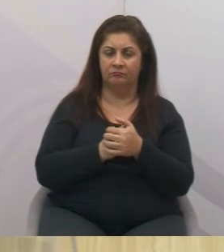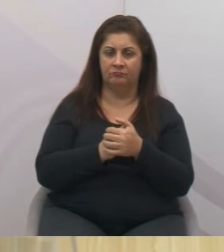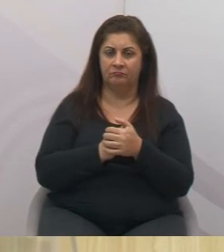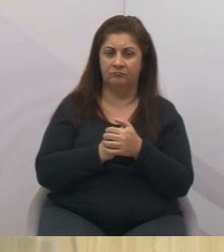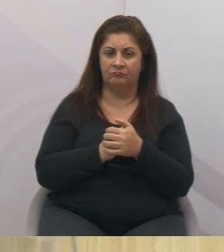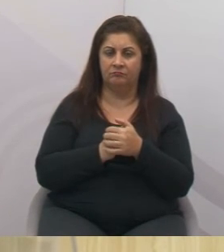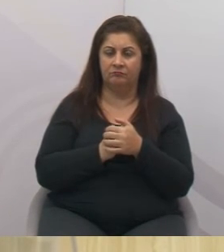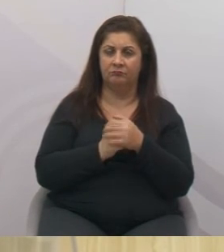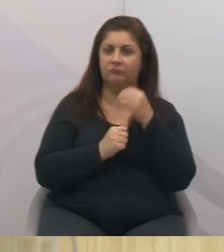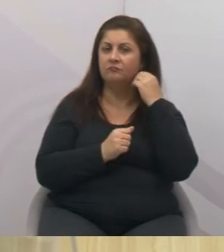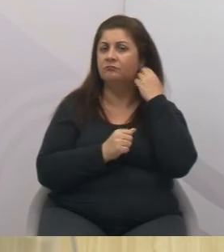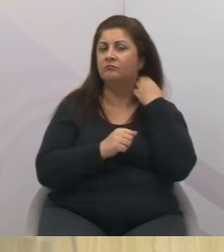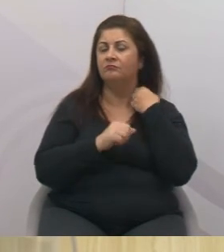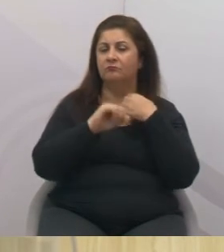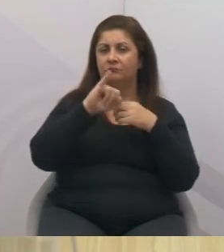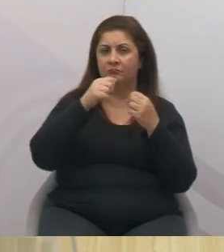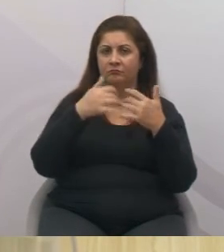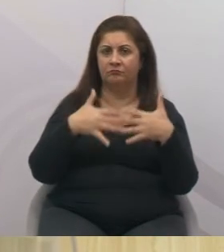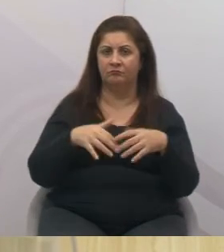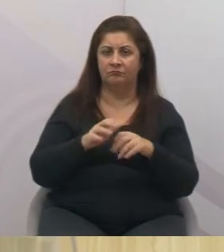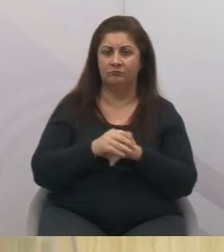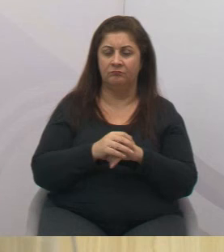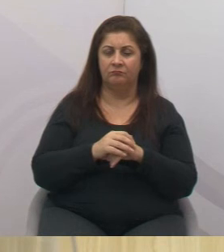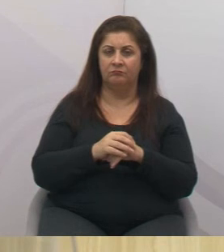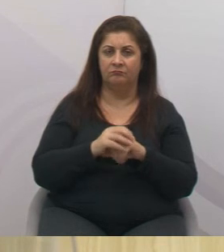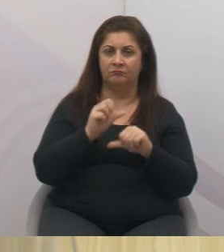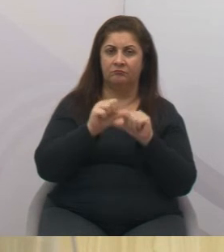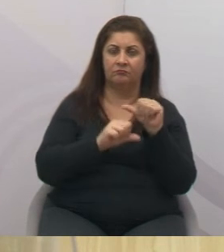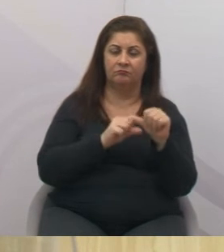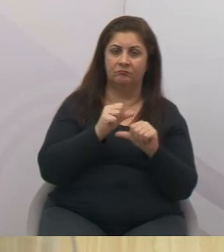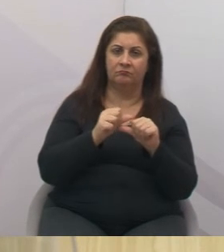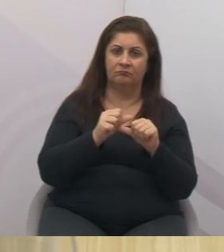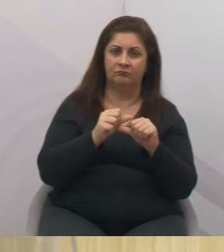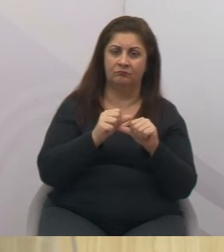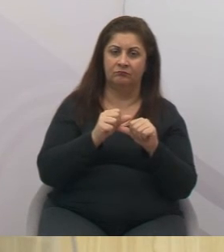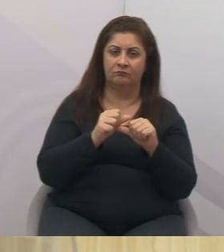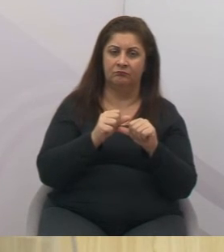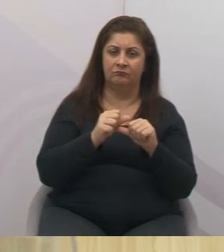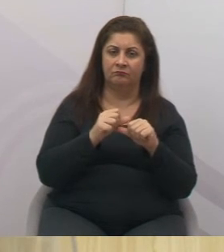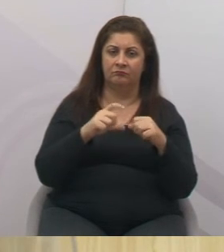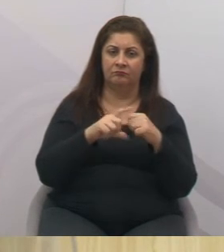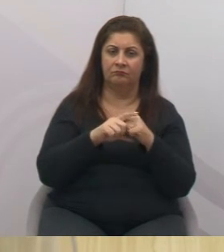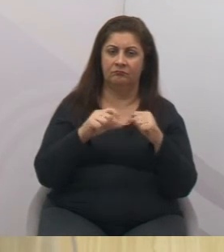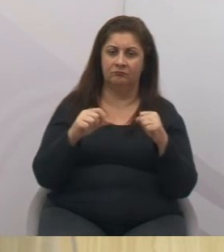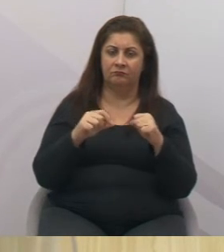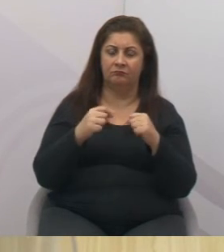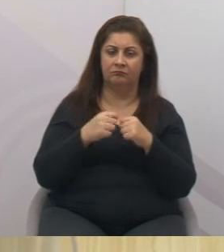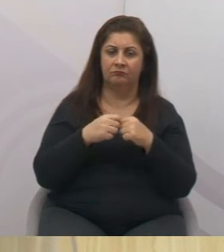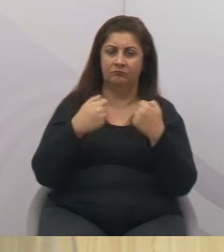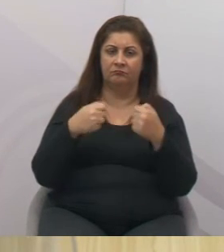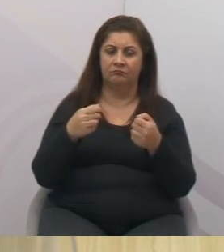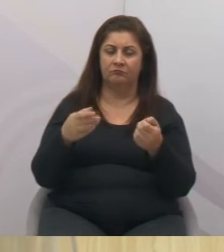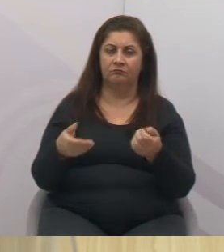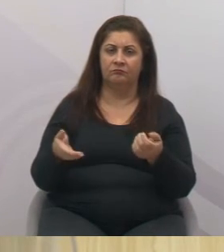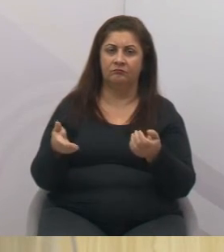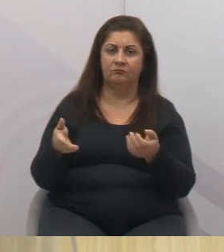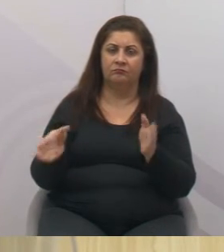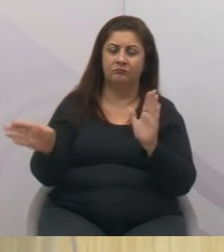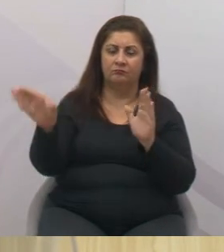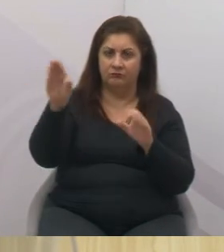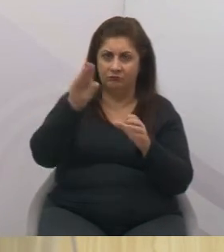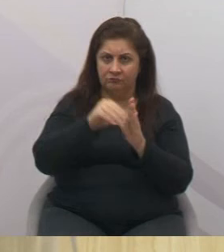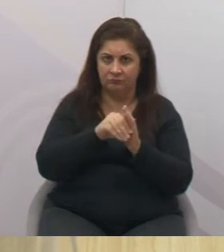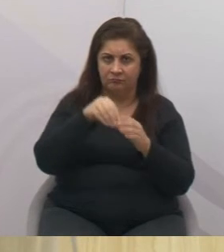contrário. Justificativa, com alteração do artigo 54 pela emenda 4, se faz necessária a inclusão do artigo